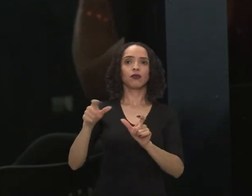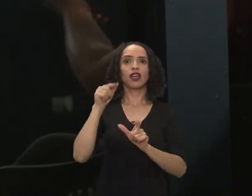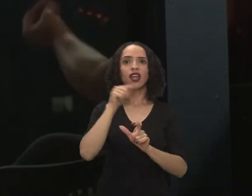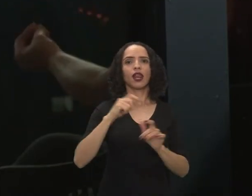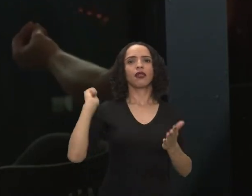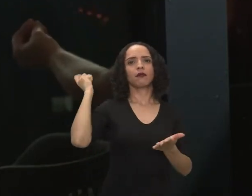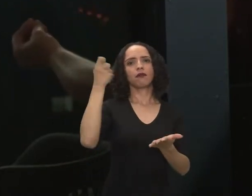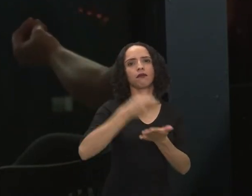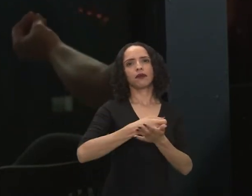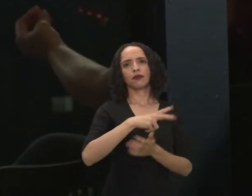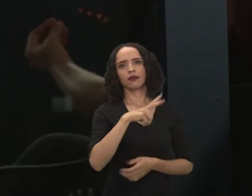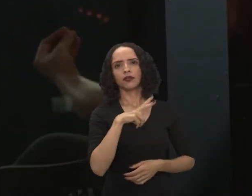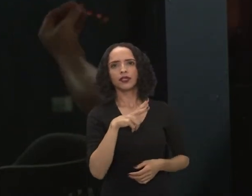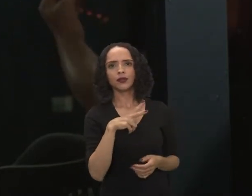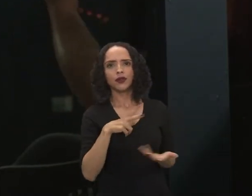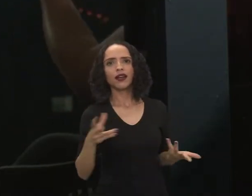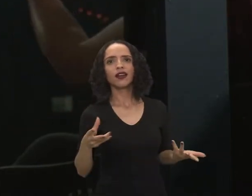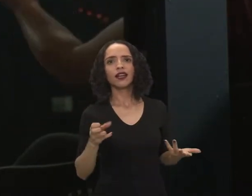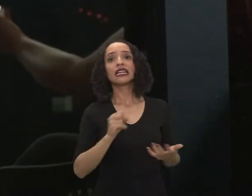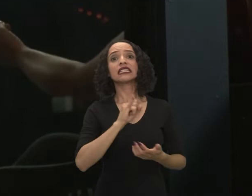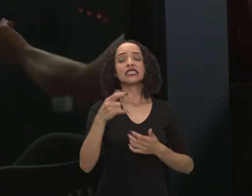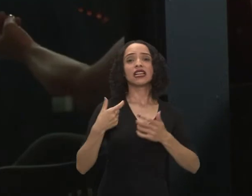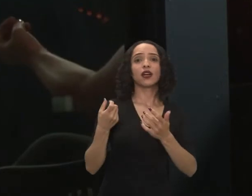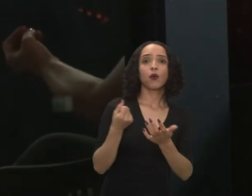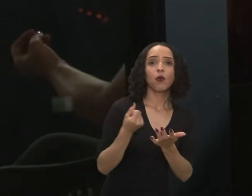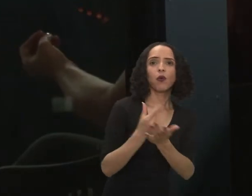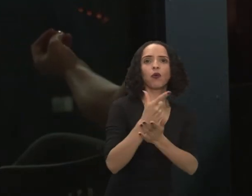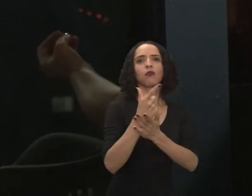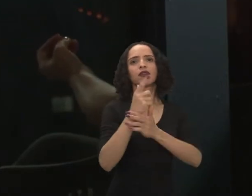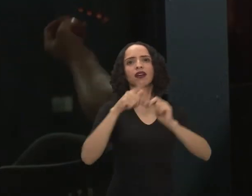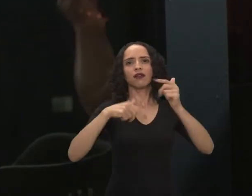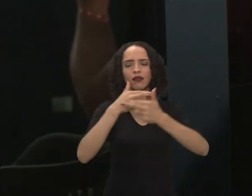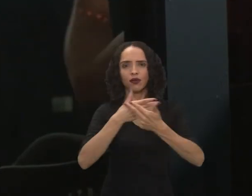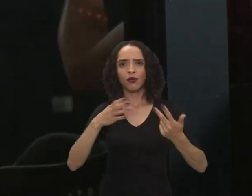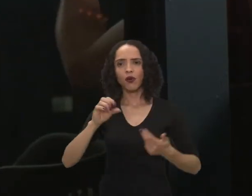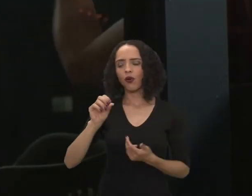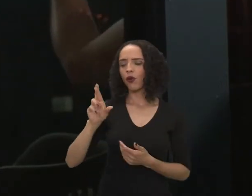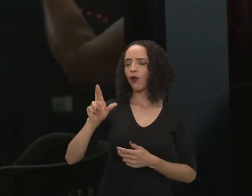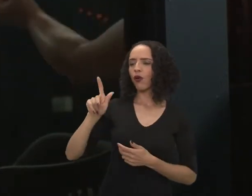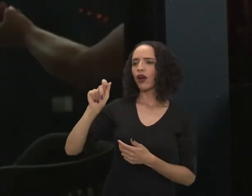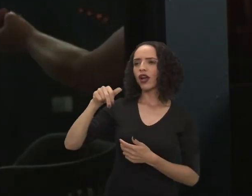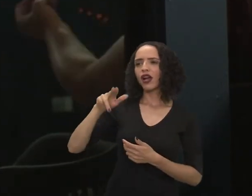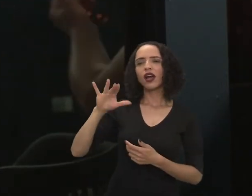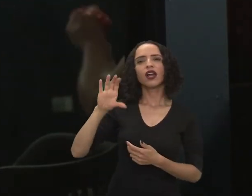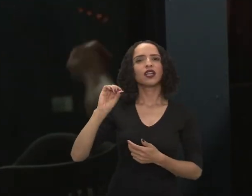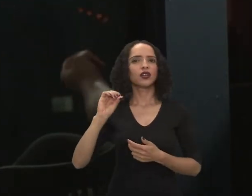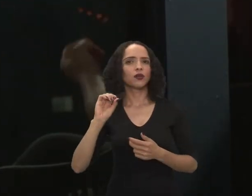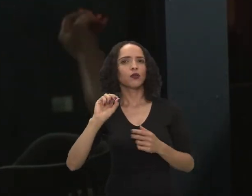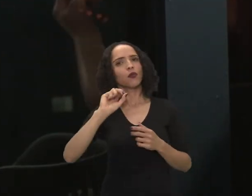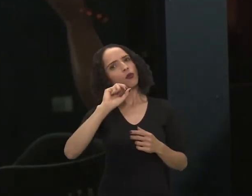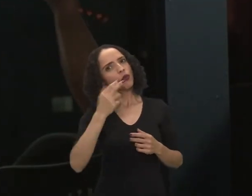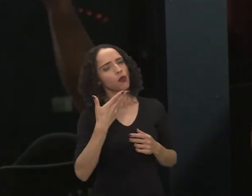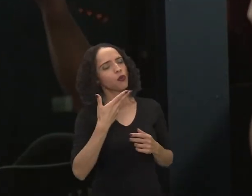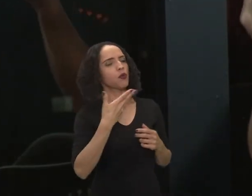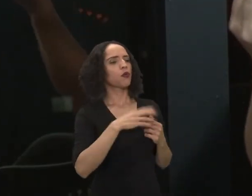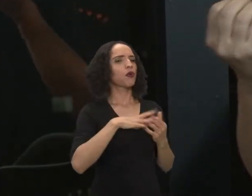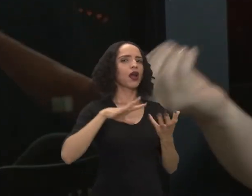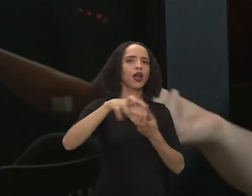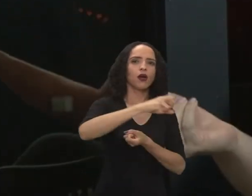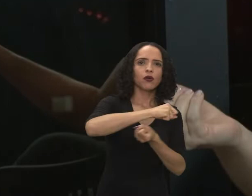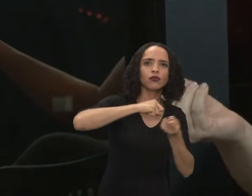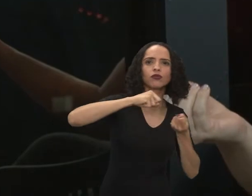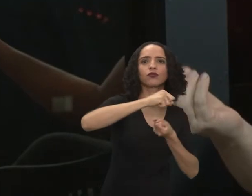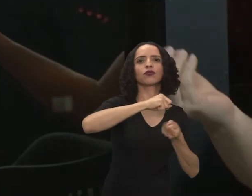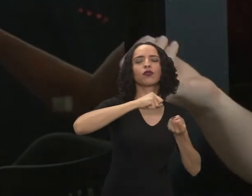pagar do bolso dele. Então, se ele quer consumir um produto orgânico, se ele quer consumir um produto agroecológico, se ele